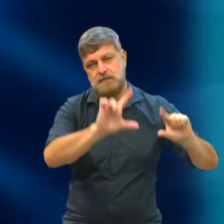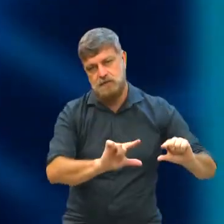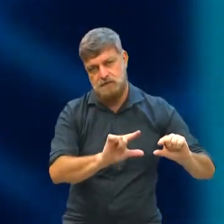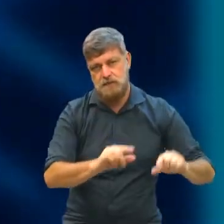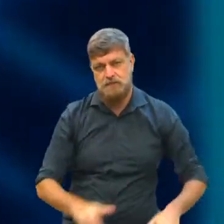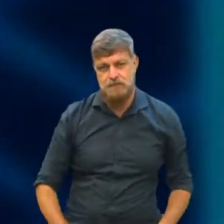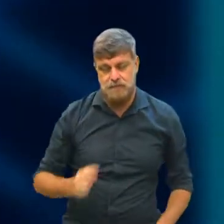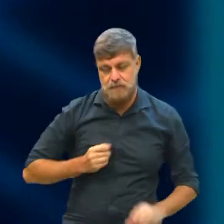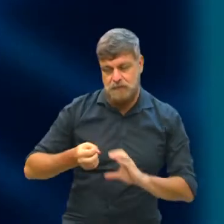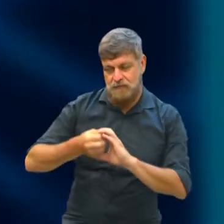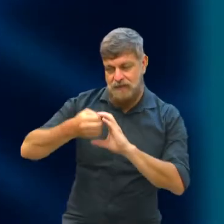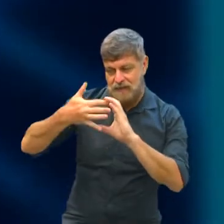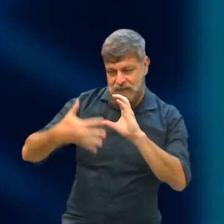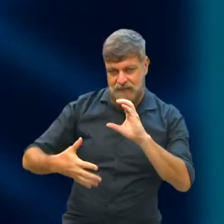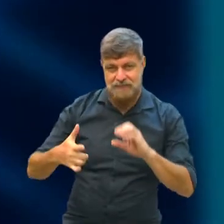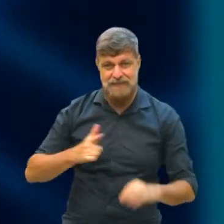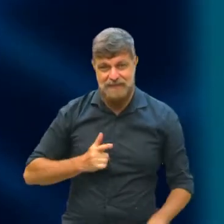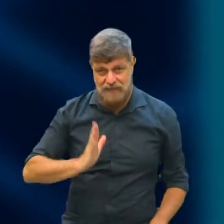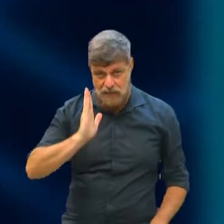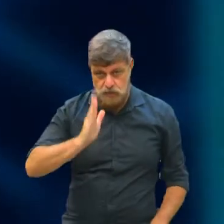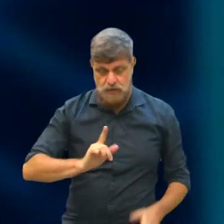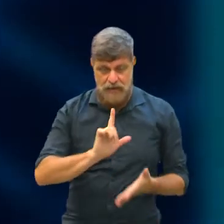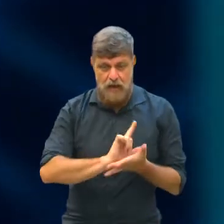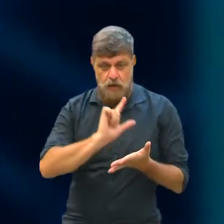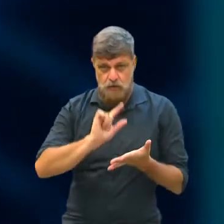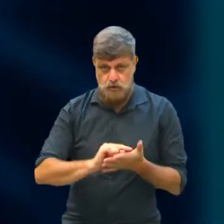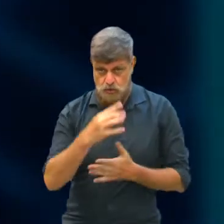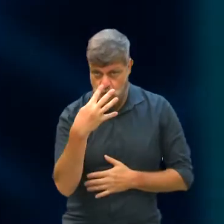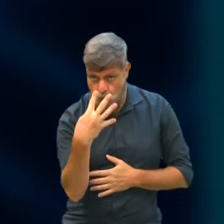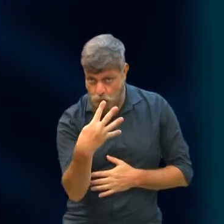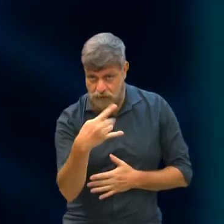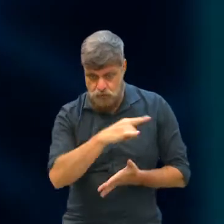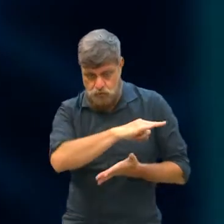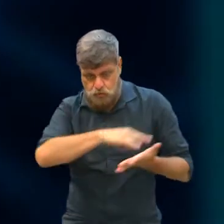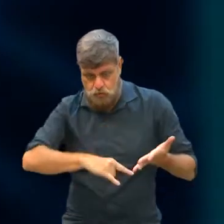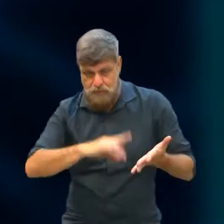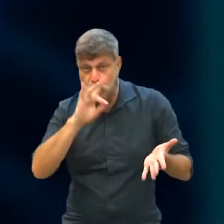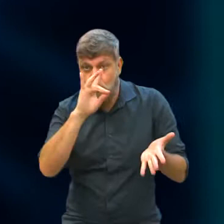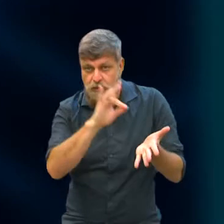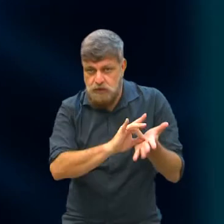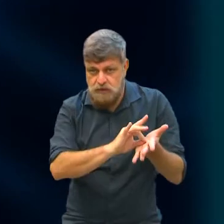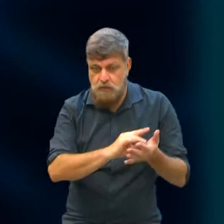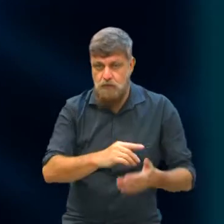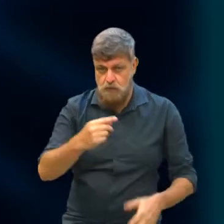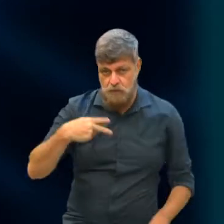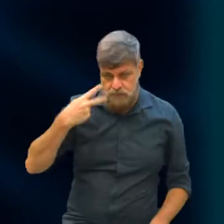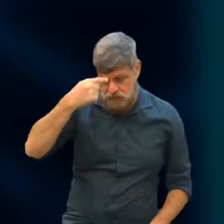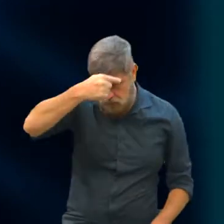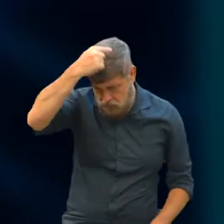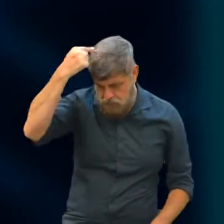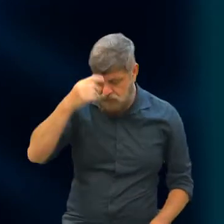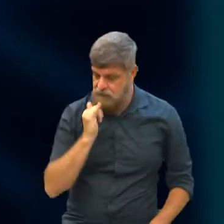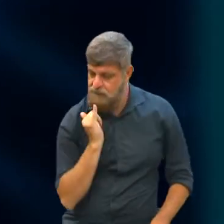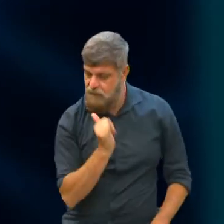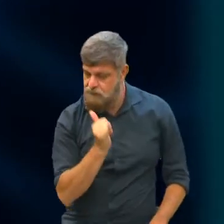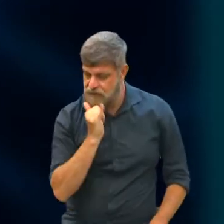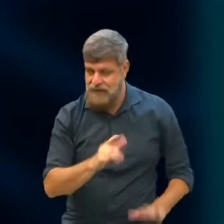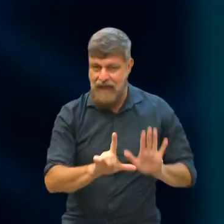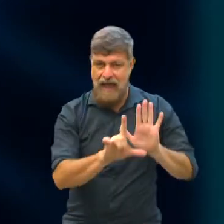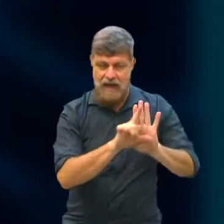ações essa característica está impressa no artigo 4º do documento original em que o vereador